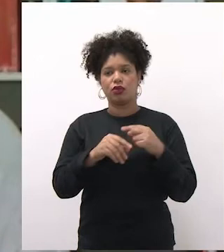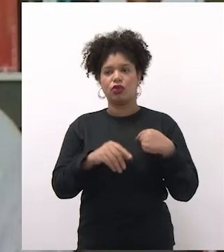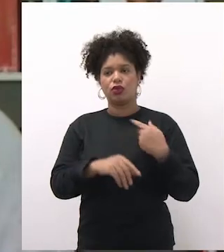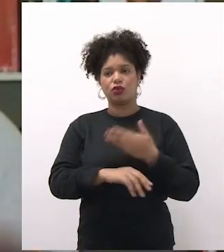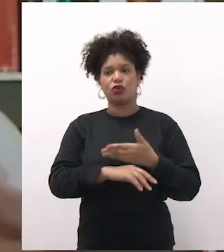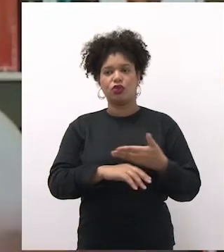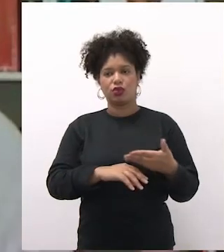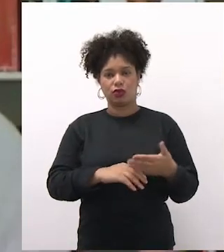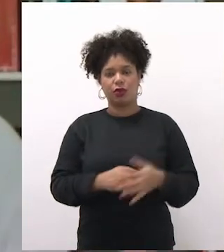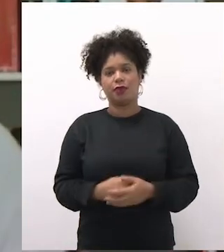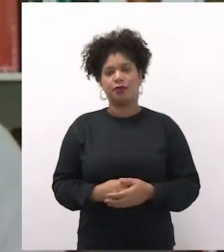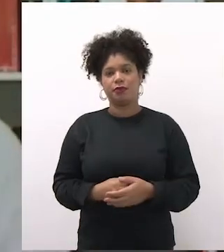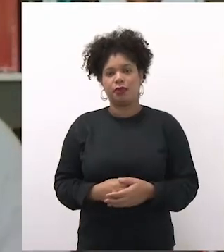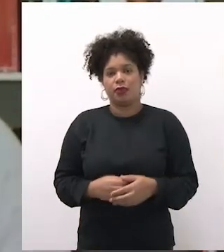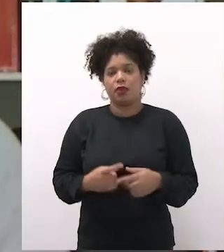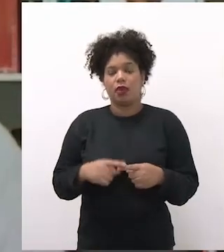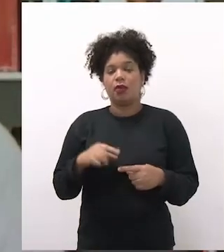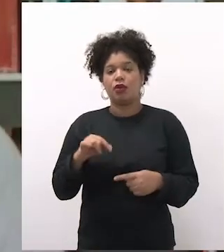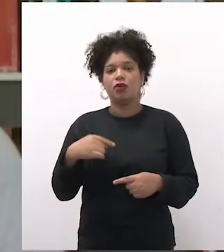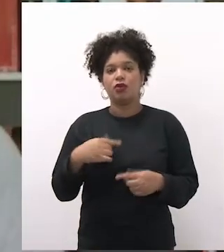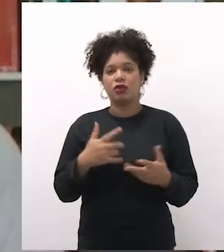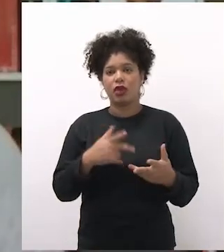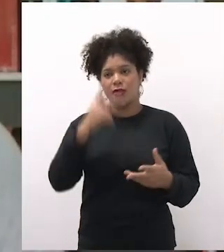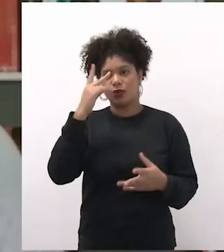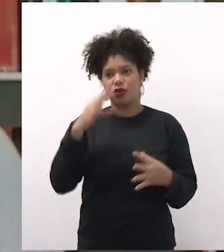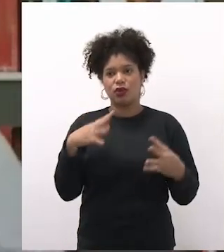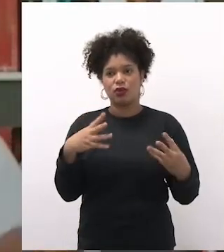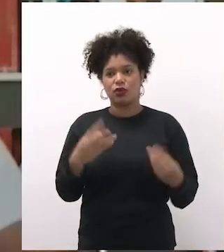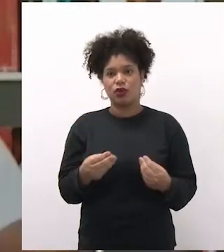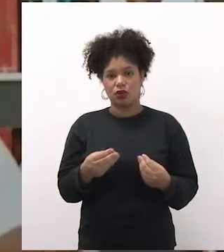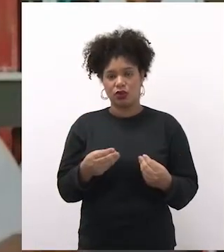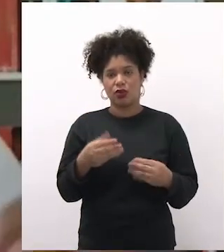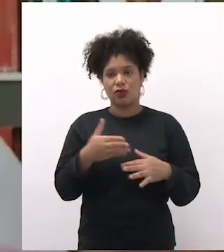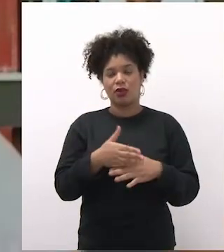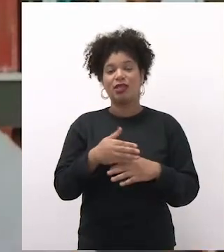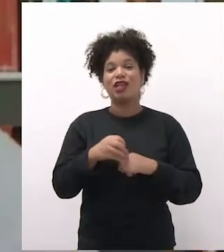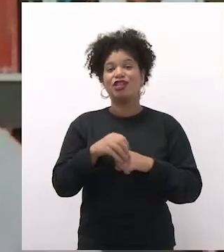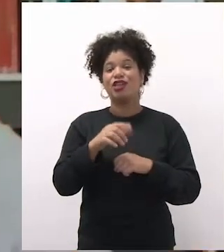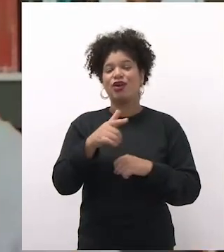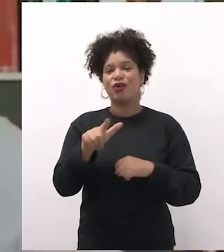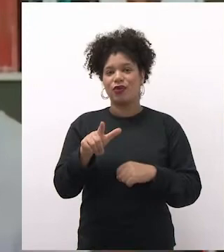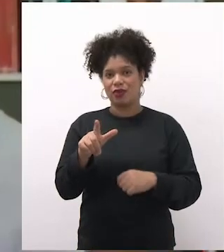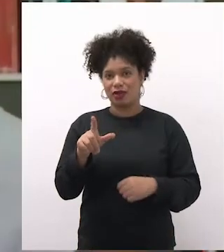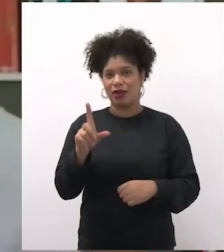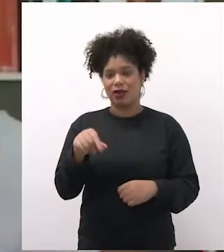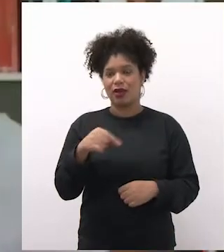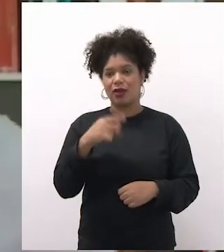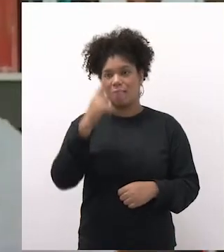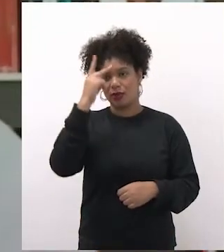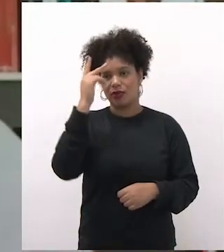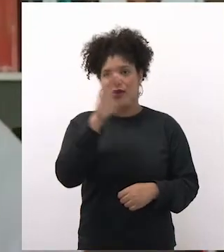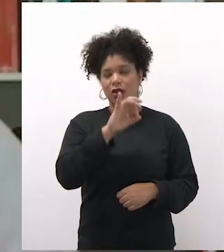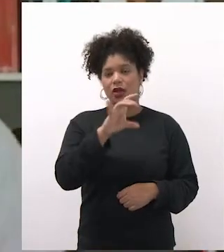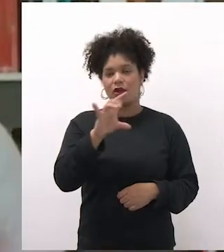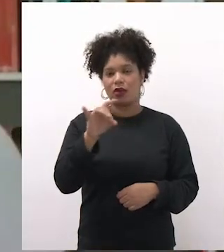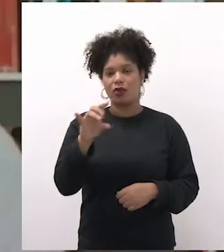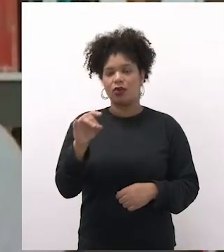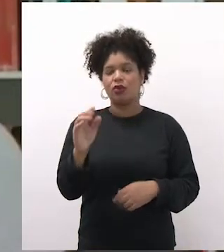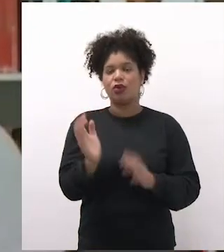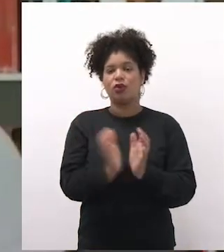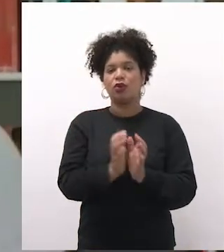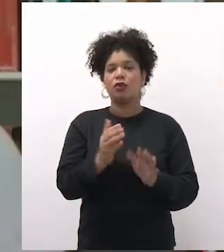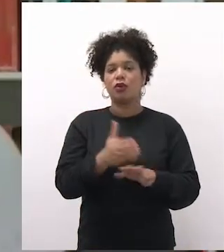gente quer fazer com que todo mundo participe, uma outra dica também, é fazer com que cada pessoa que faz parte do Lendo Mulheres Pretas dê